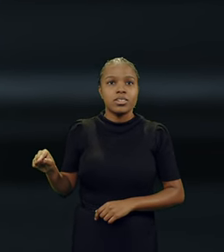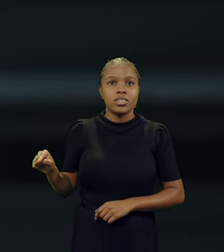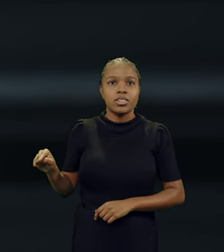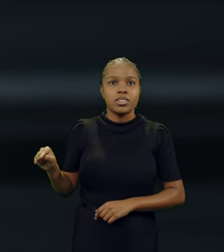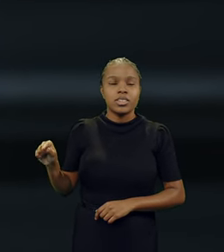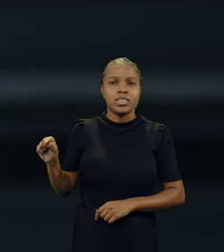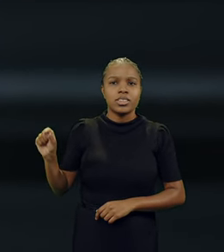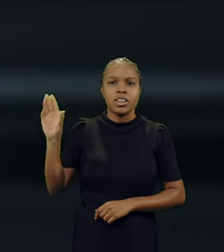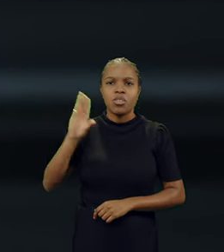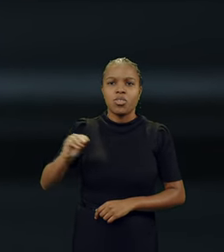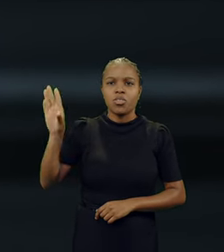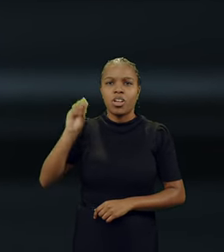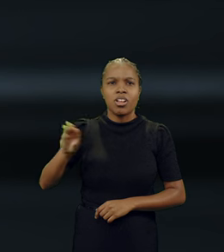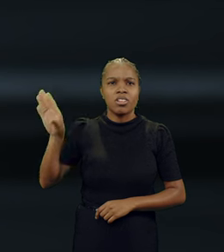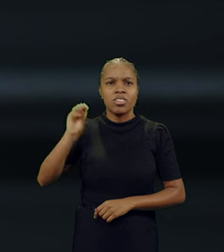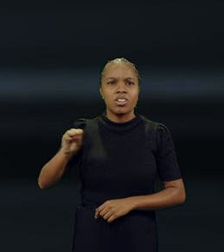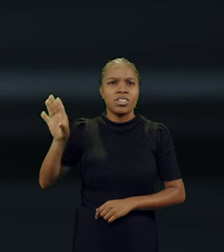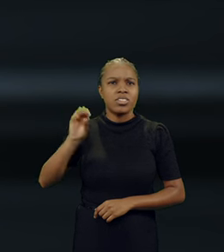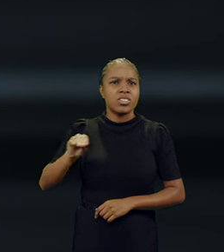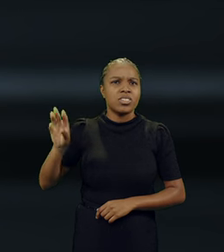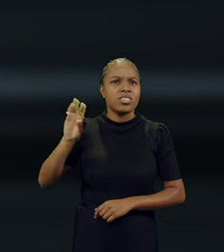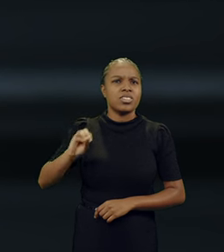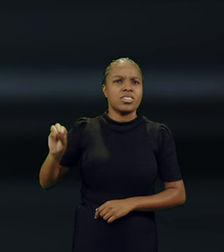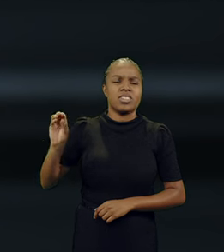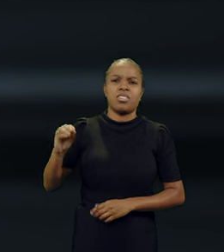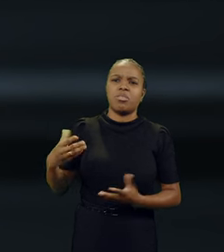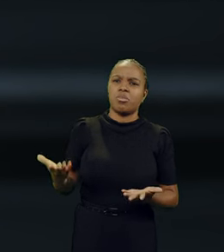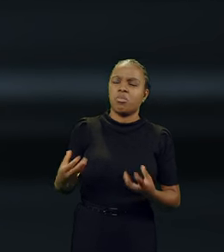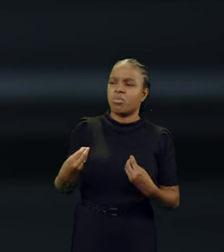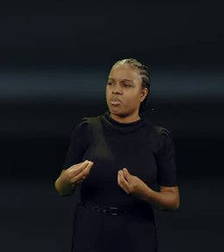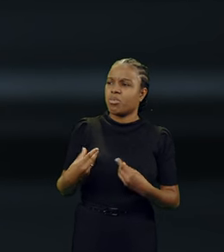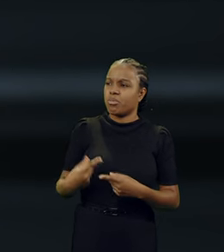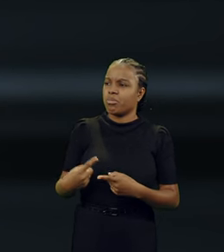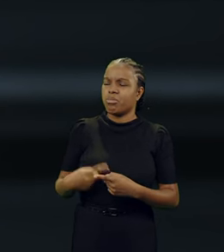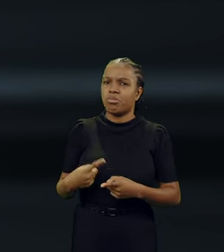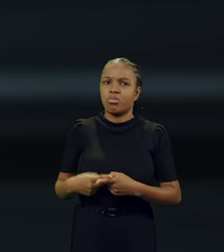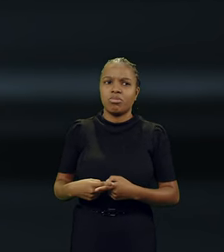ali que eu tava quase pedindo pra sair.